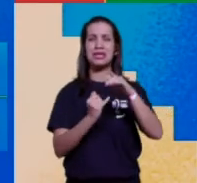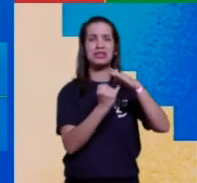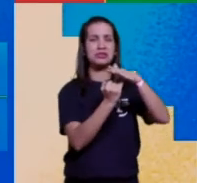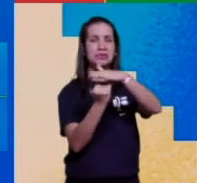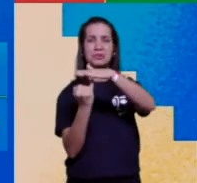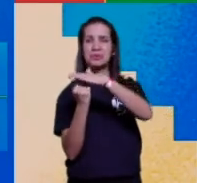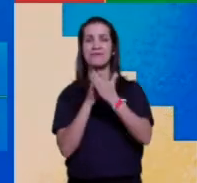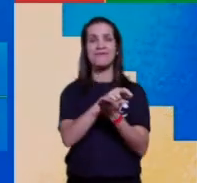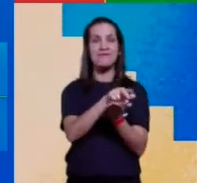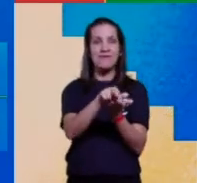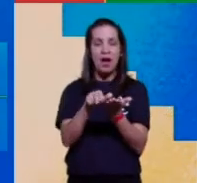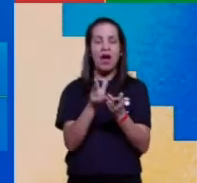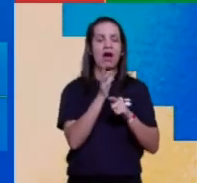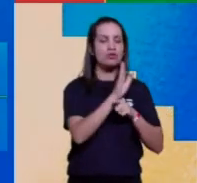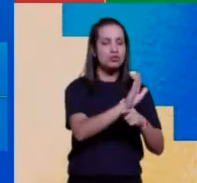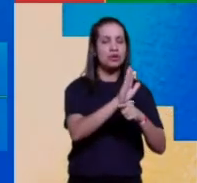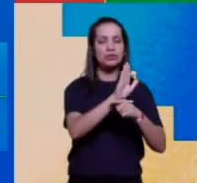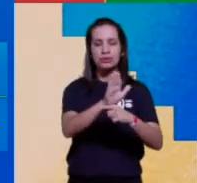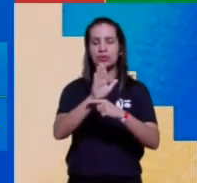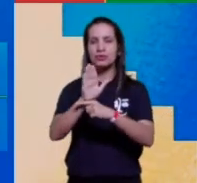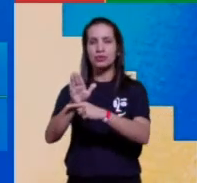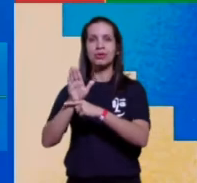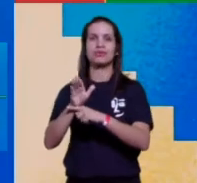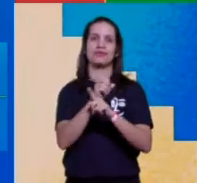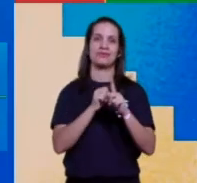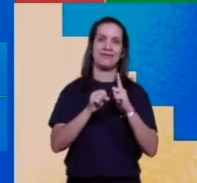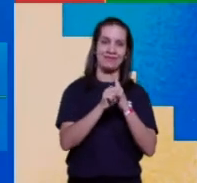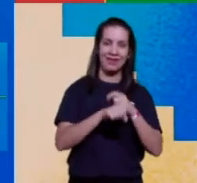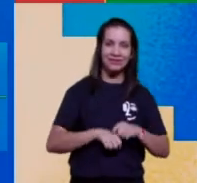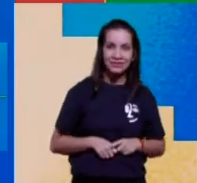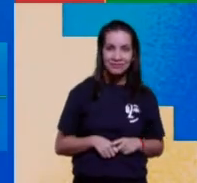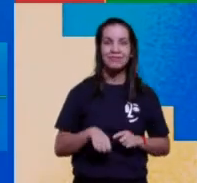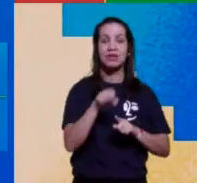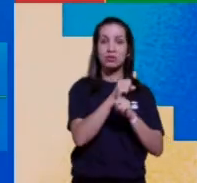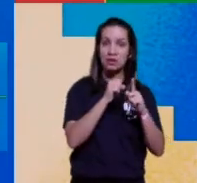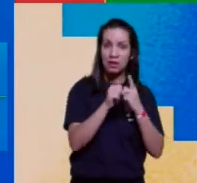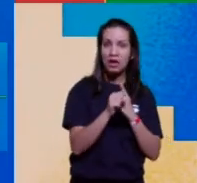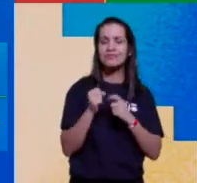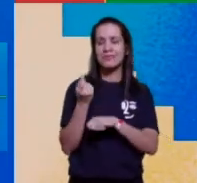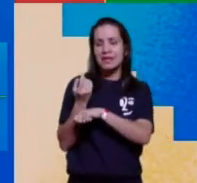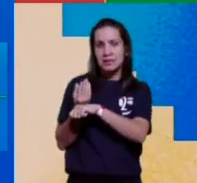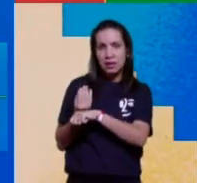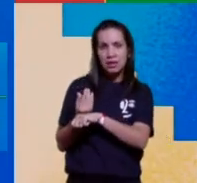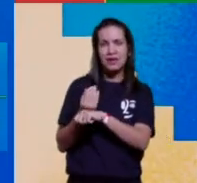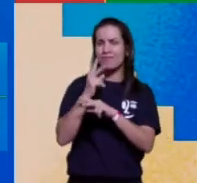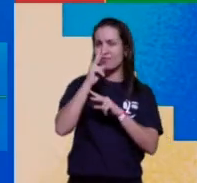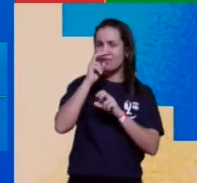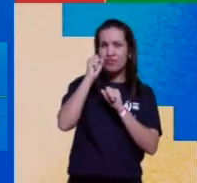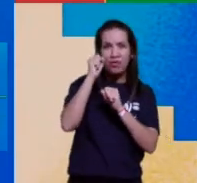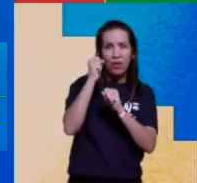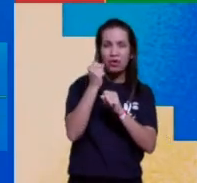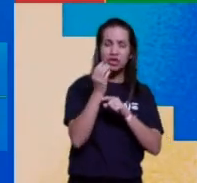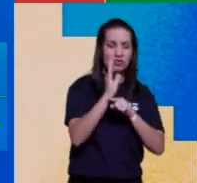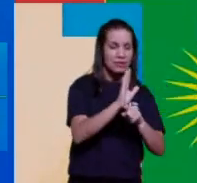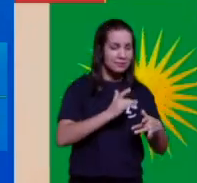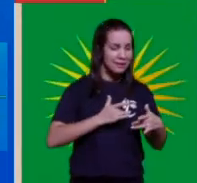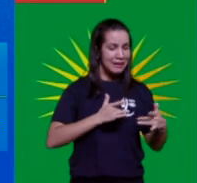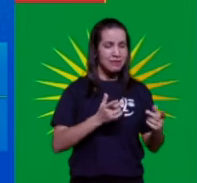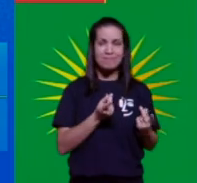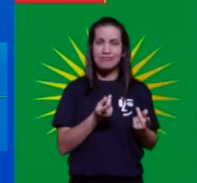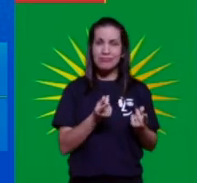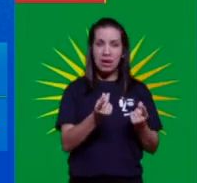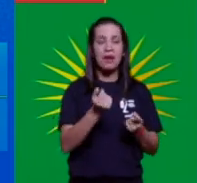Ou seja, ajudando diretamente a sociedade. O tema da sociedade do Santander, ele é muito forte há muito tempo. E é muito importante